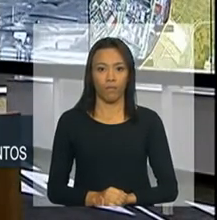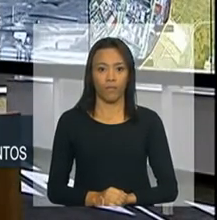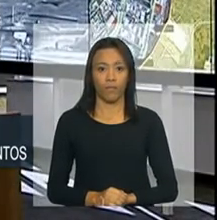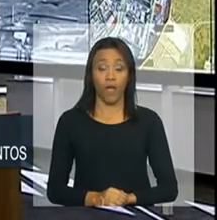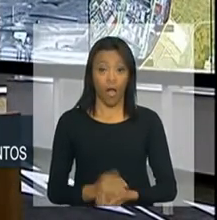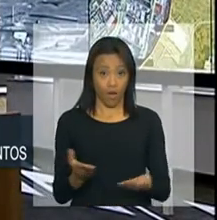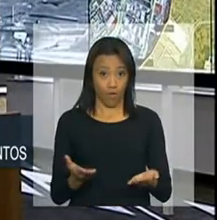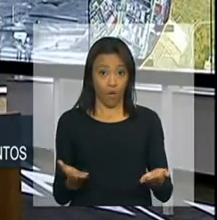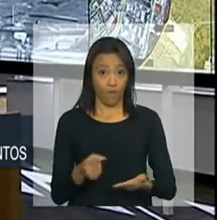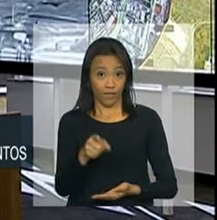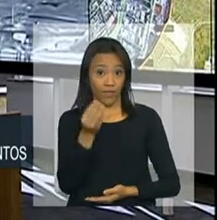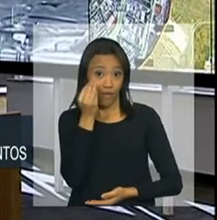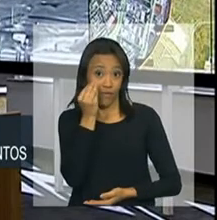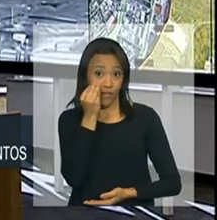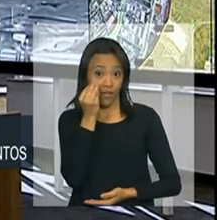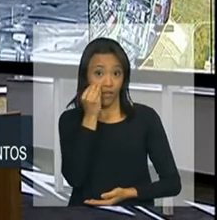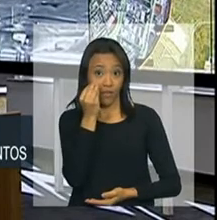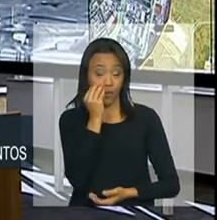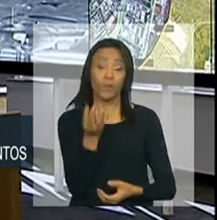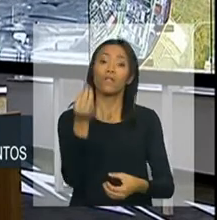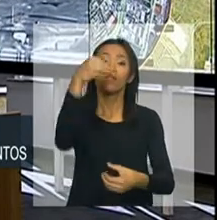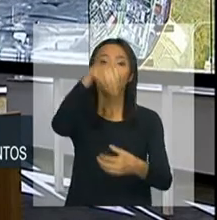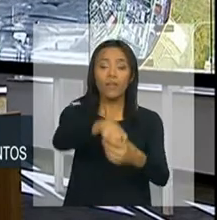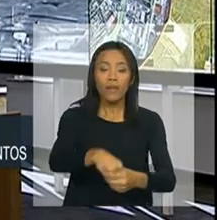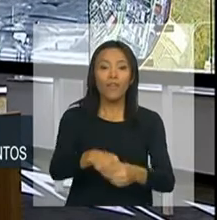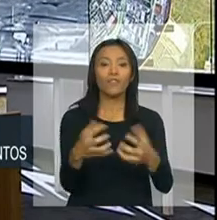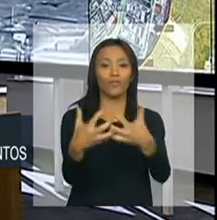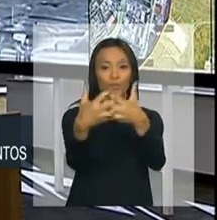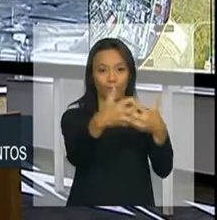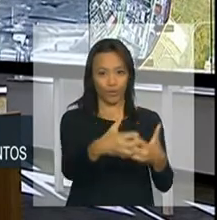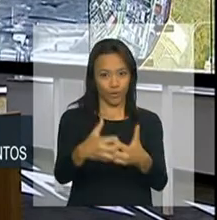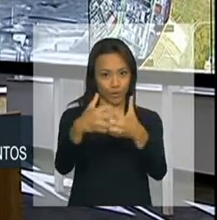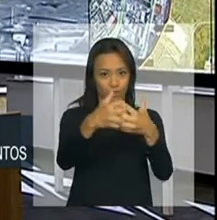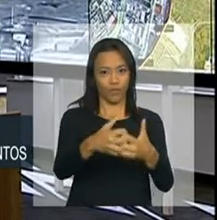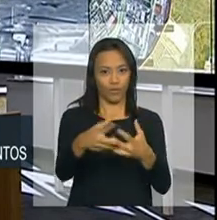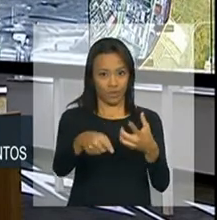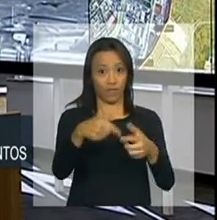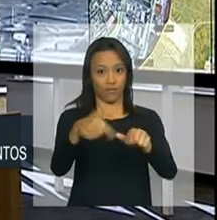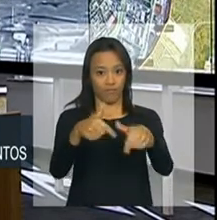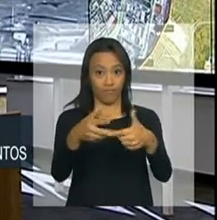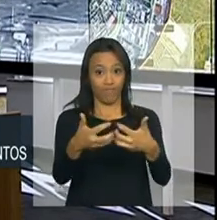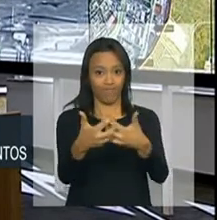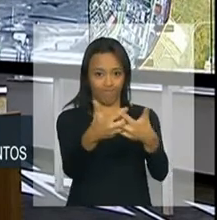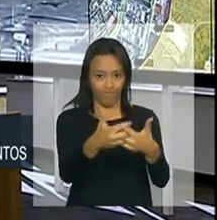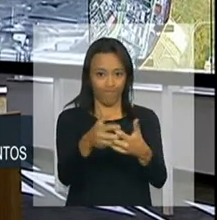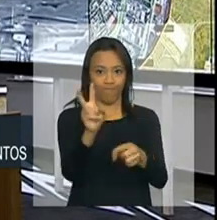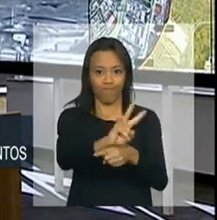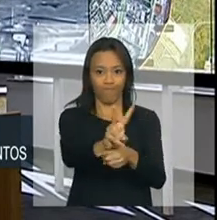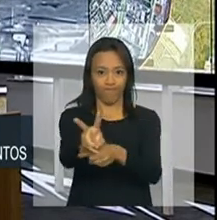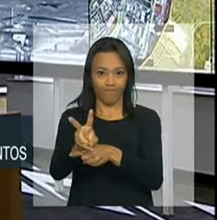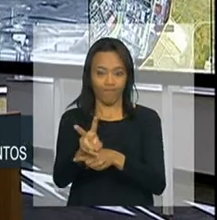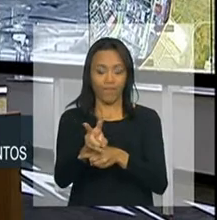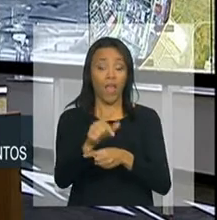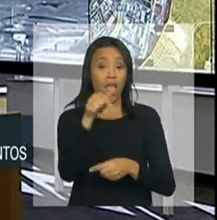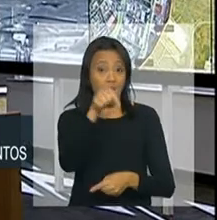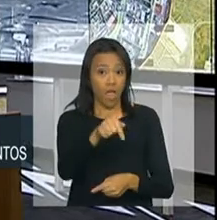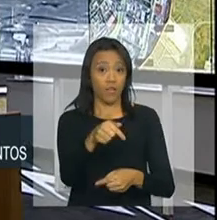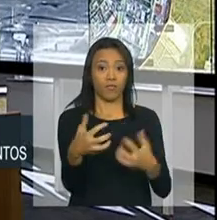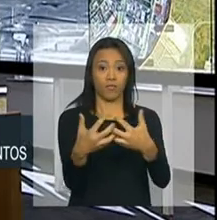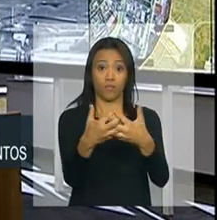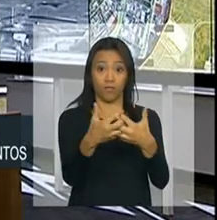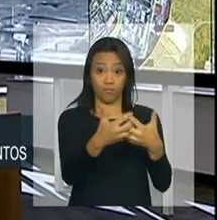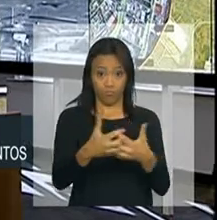aí você vê imagens internas do Centro Integrado de comando e controle de grandes eventos esse Centro